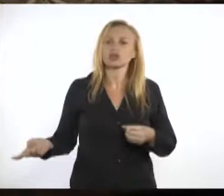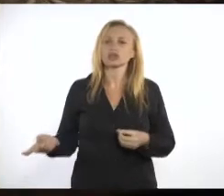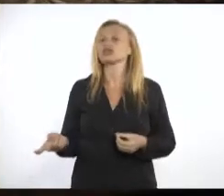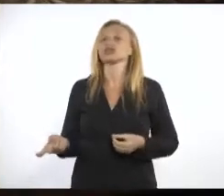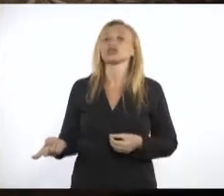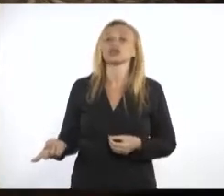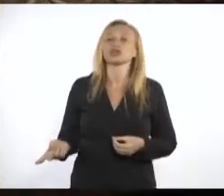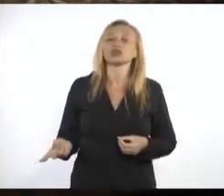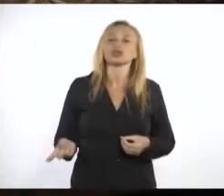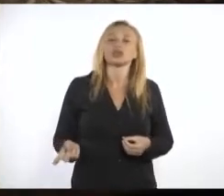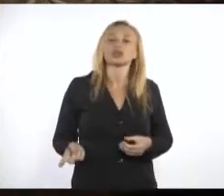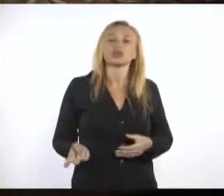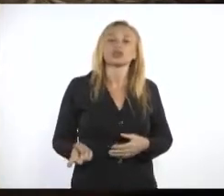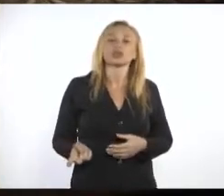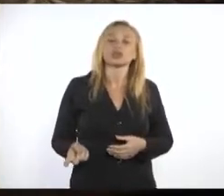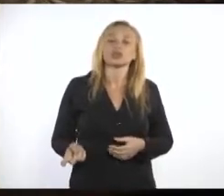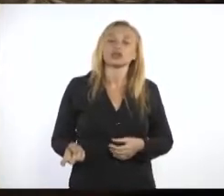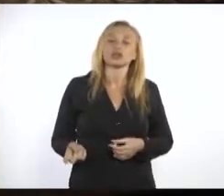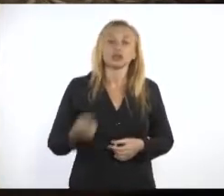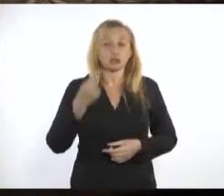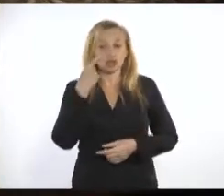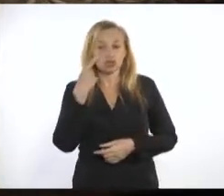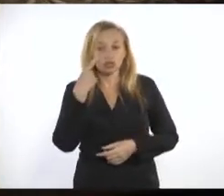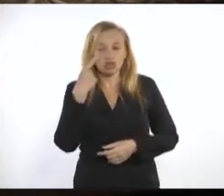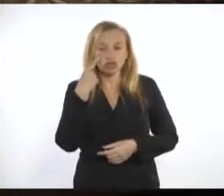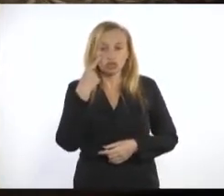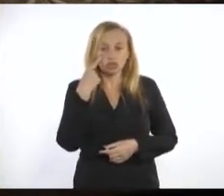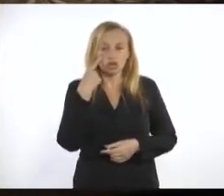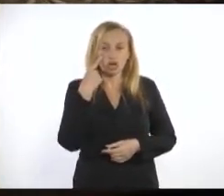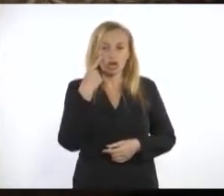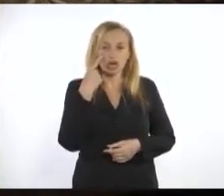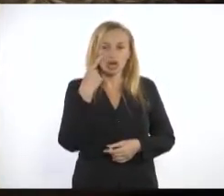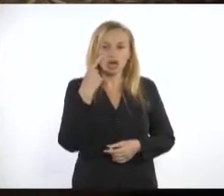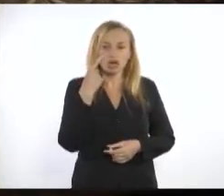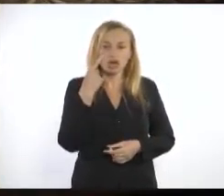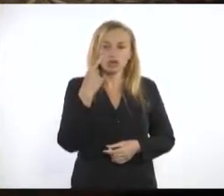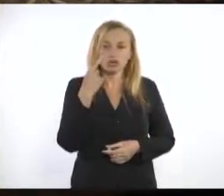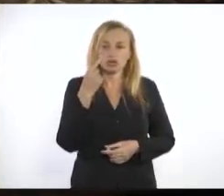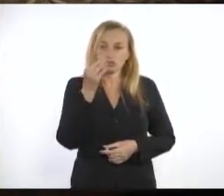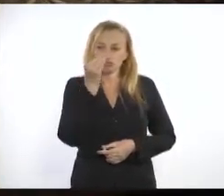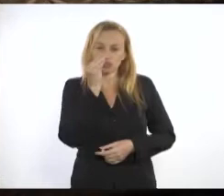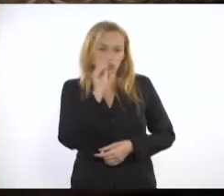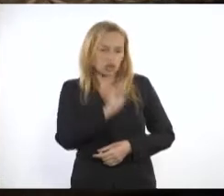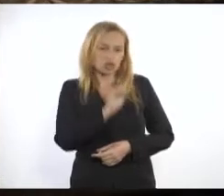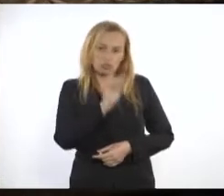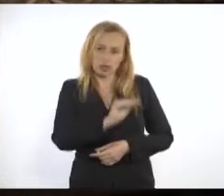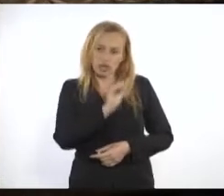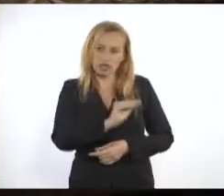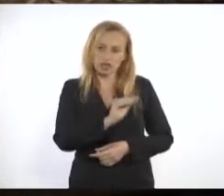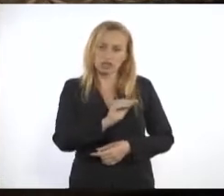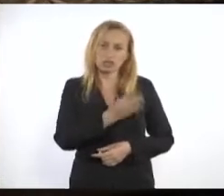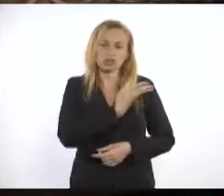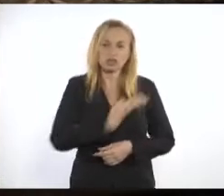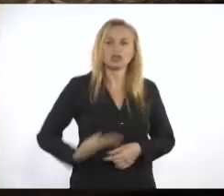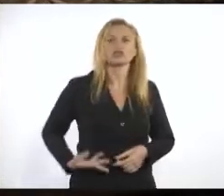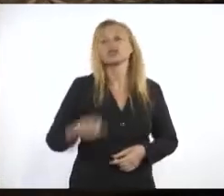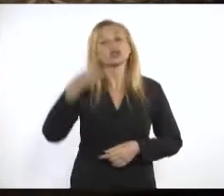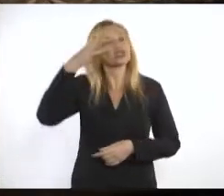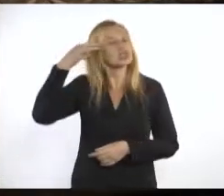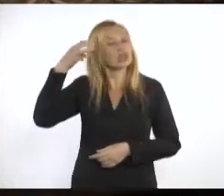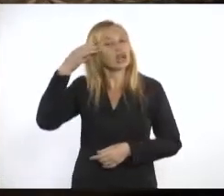legislatura, o descrédito que o governador do estado tem à Assembleia Legislativa do estado do Rio de